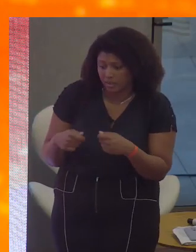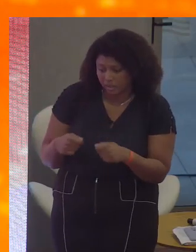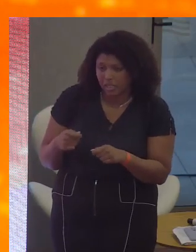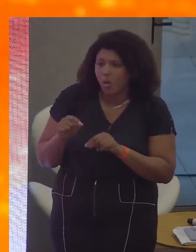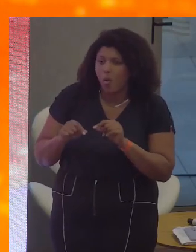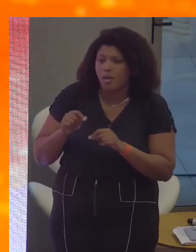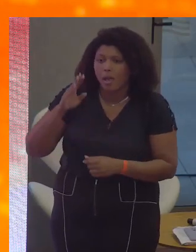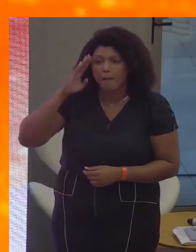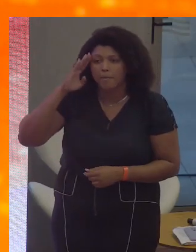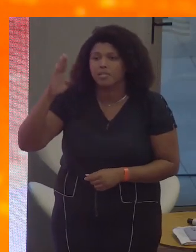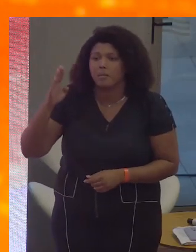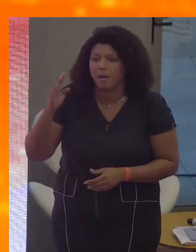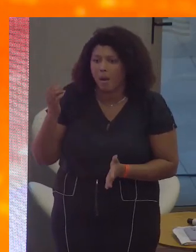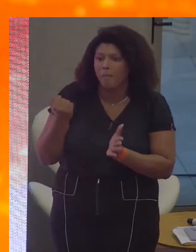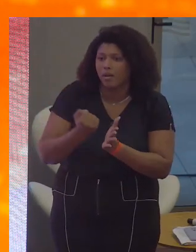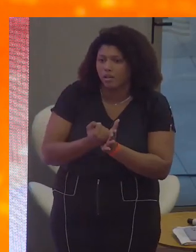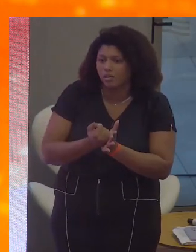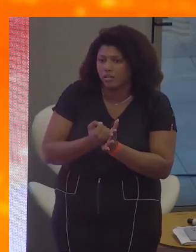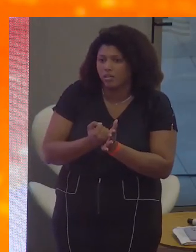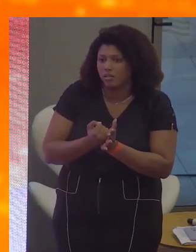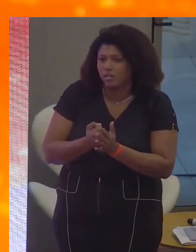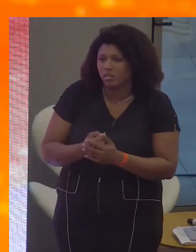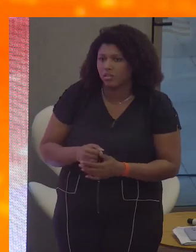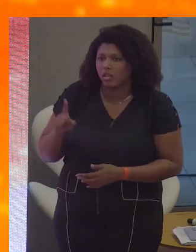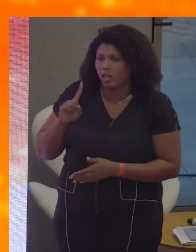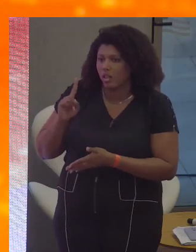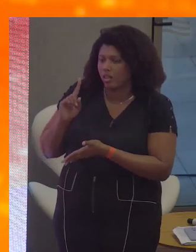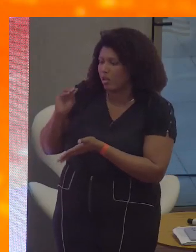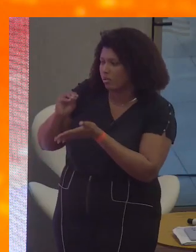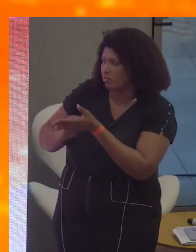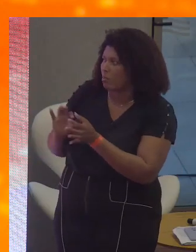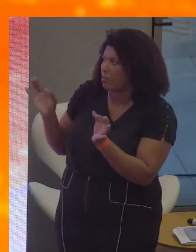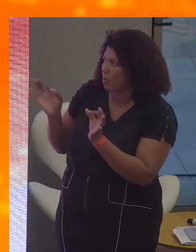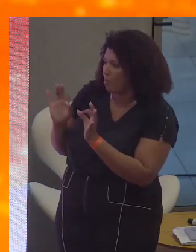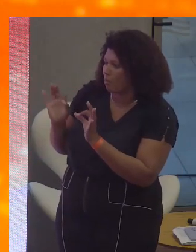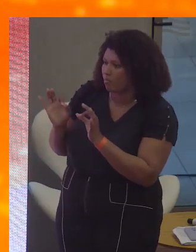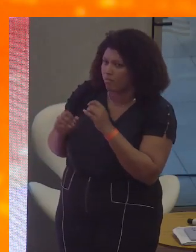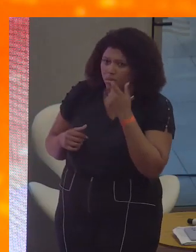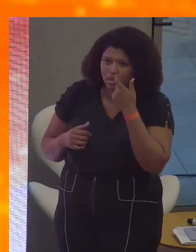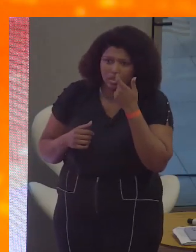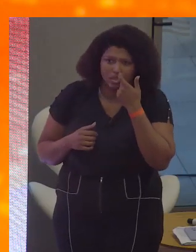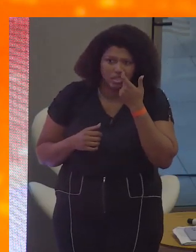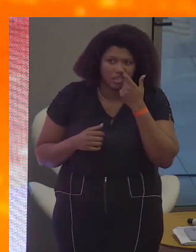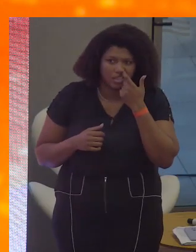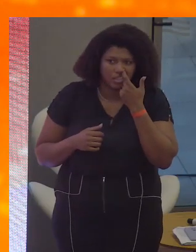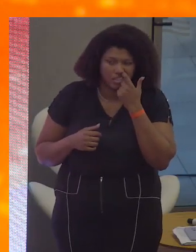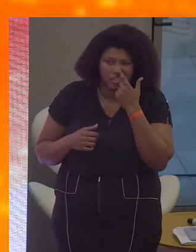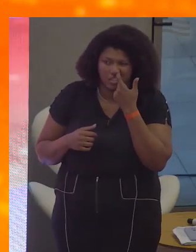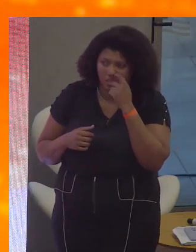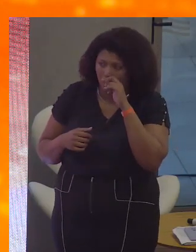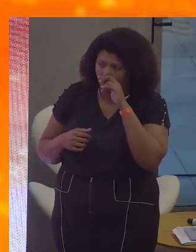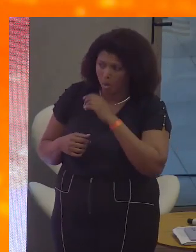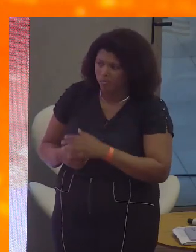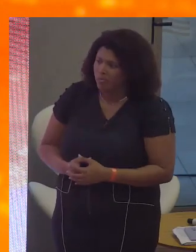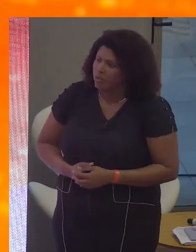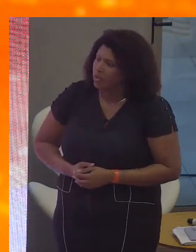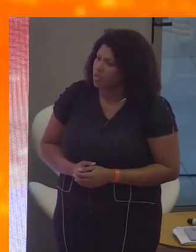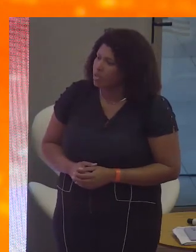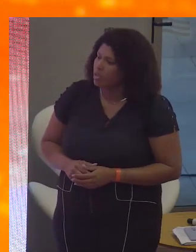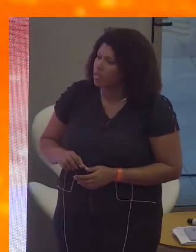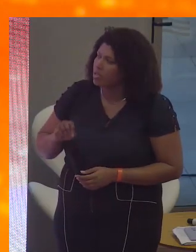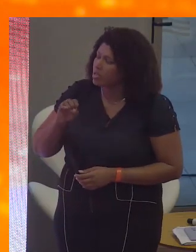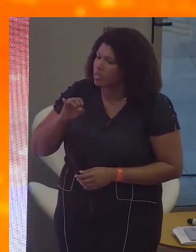os seus principais marcadores? O quanto? Não está descrito. Então, você é profissional de saúde, não é? Ok. Você chega